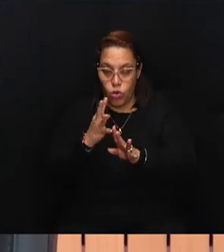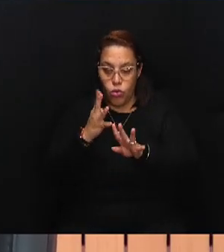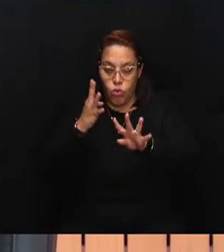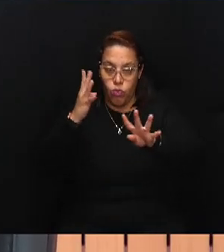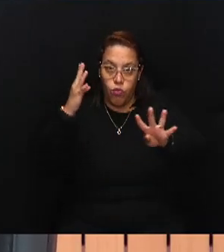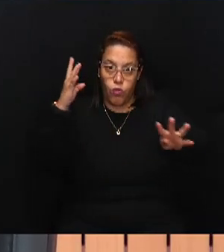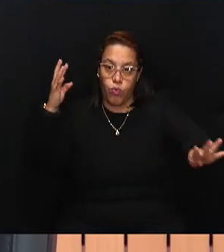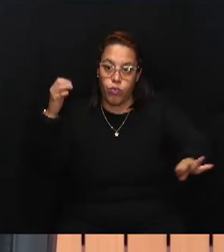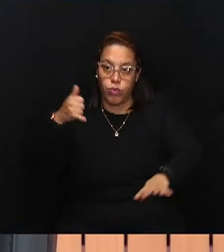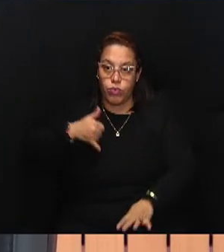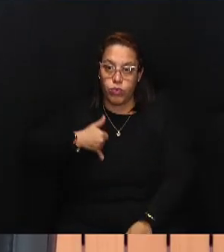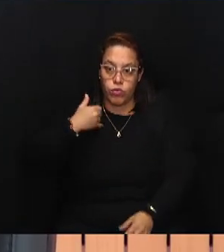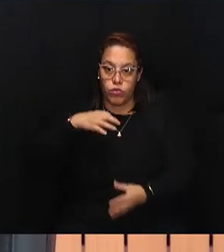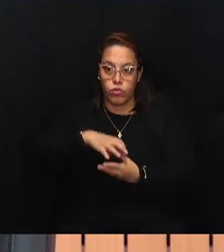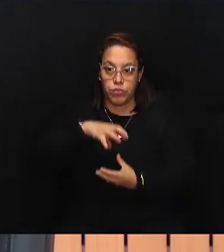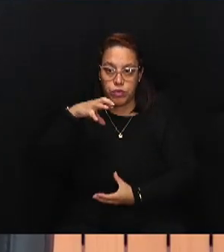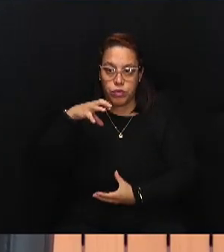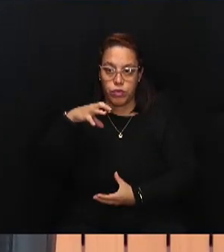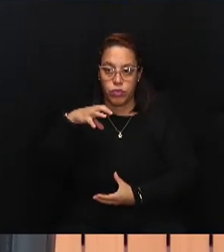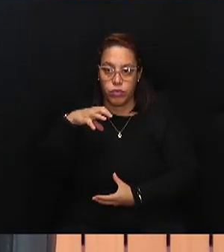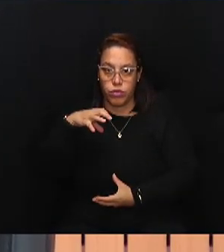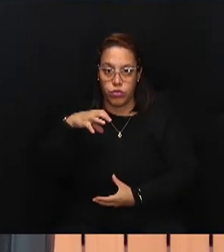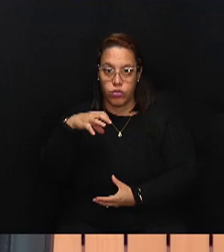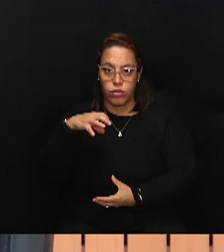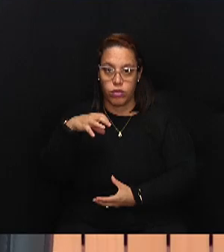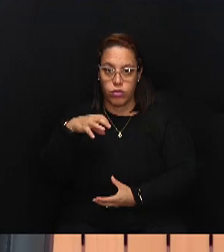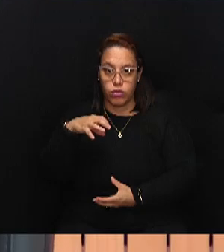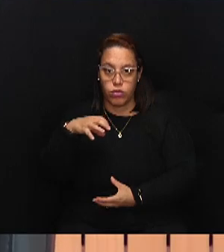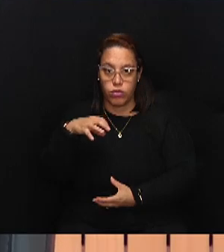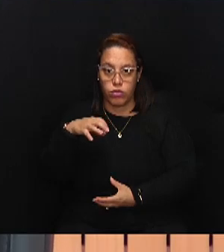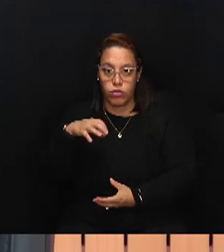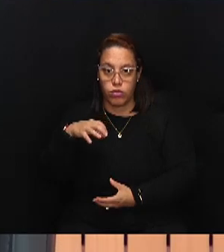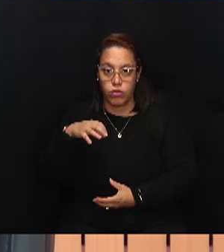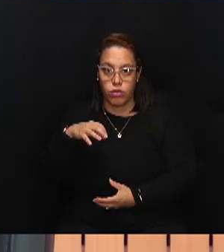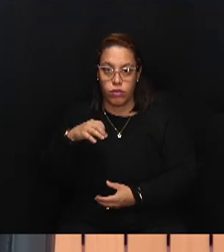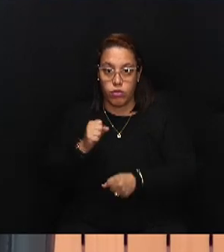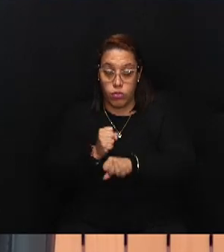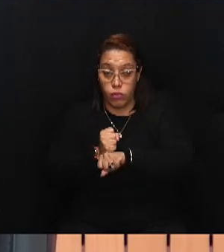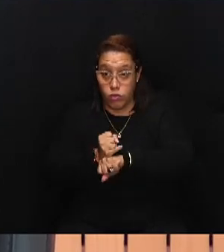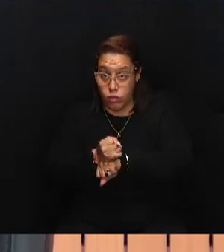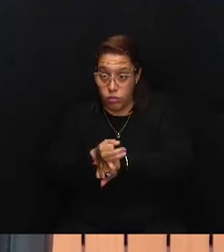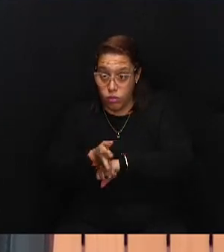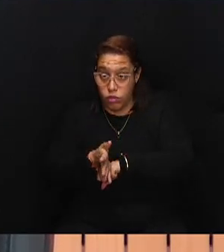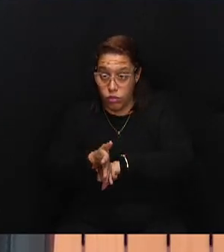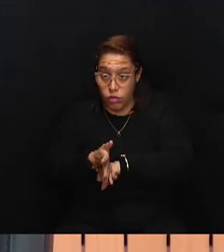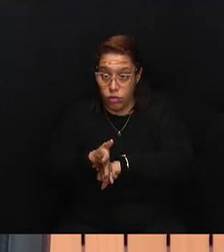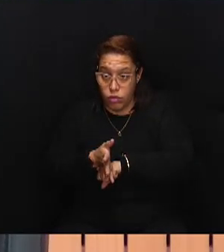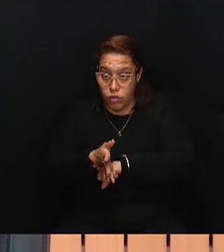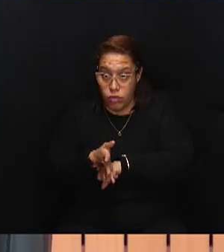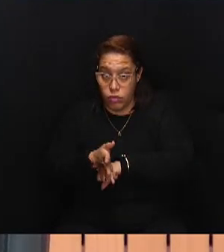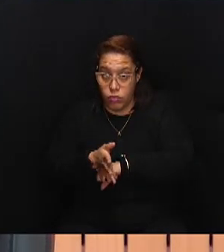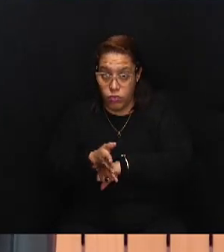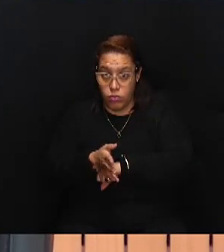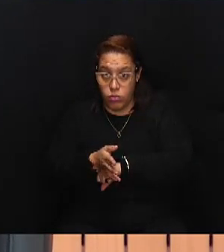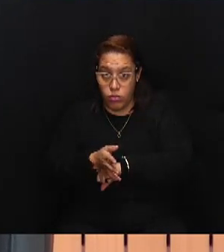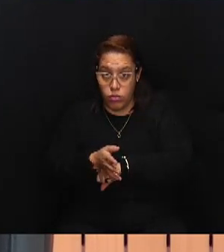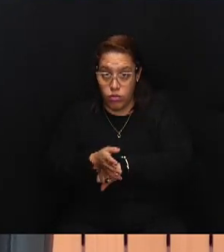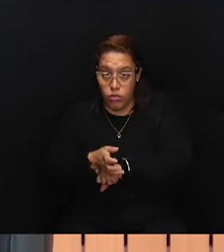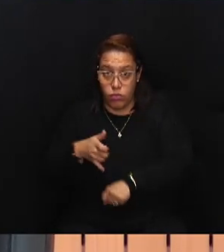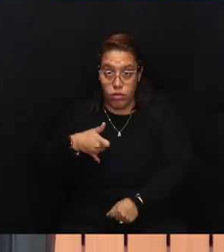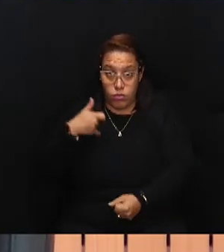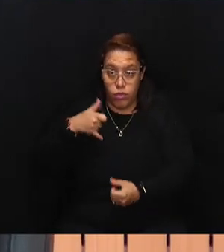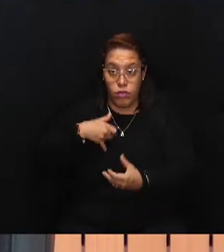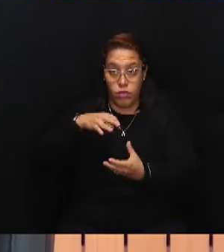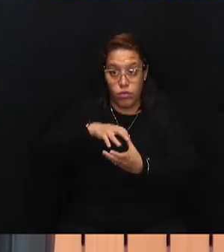idoso. Se eu for na rua de madrugada, se eu for na cidade, um monte de idoso